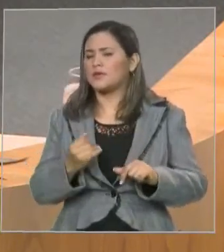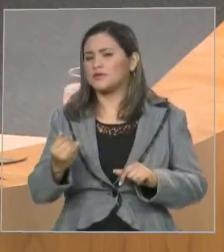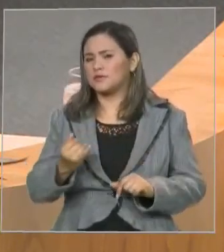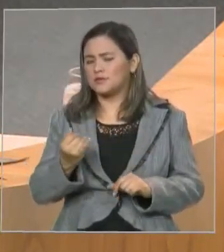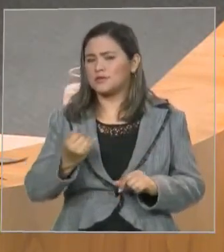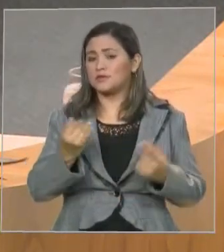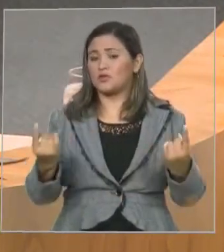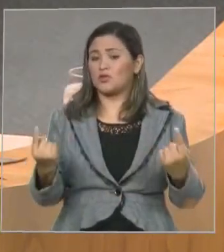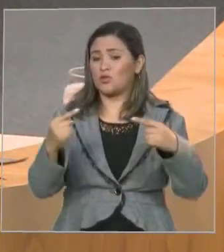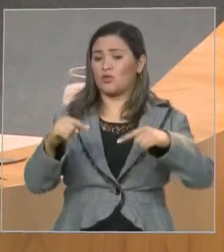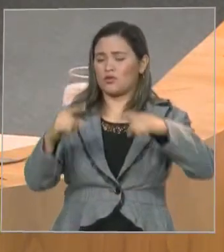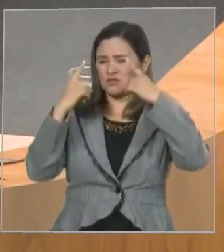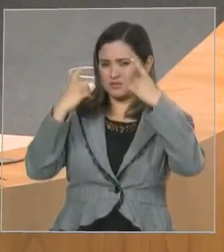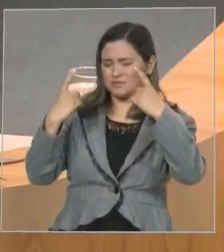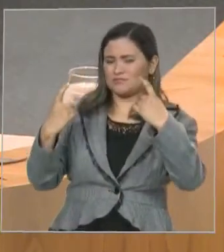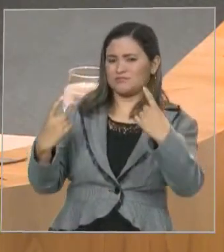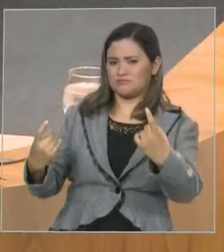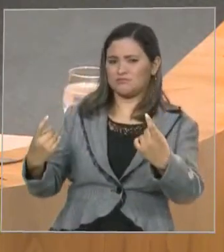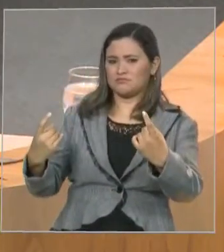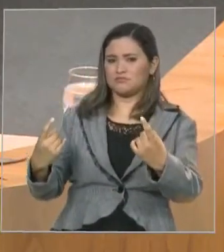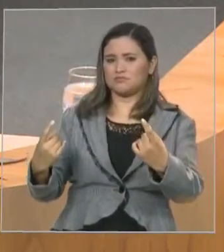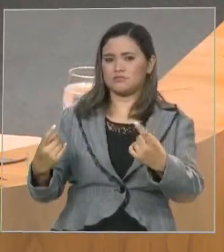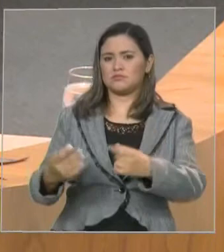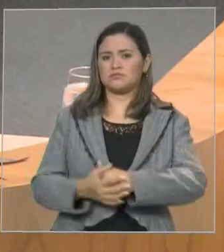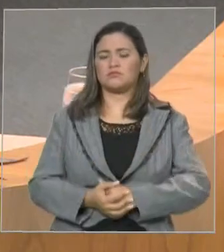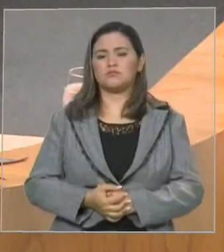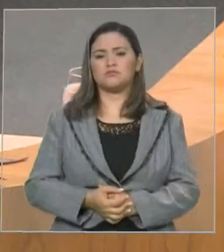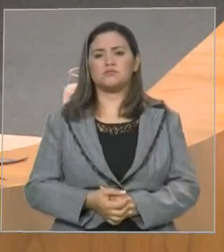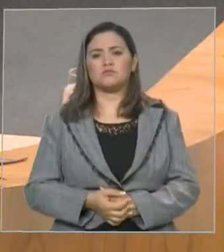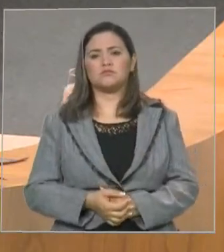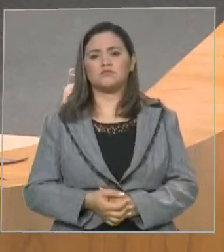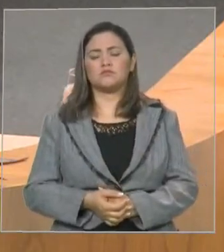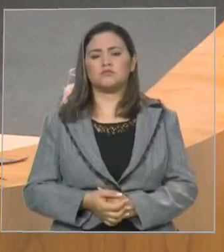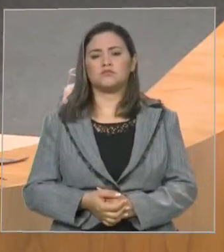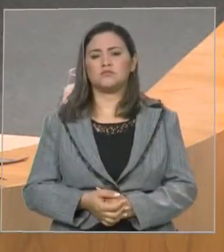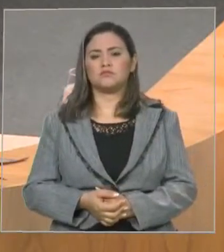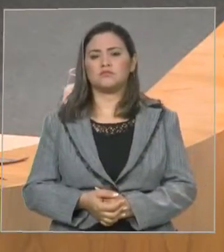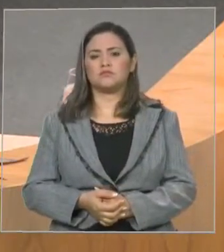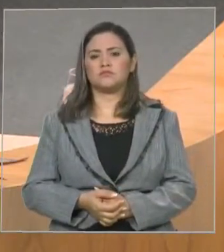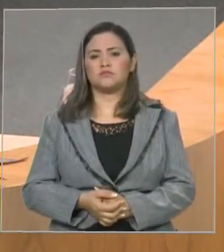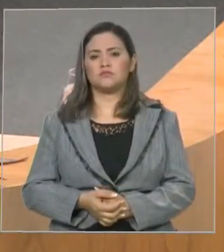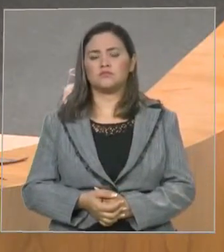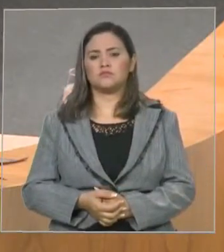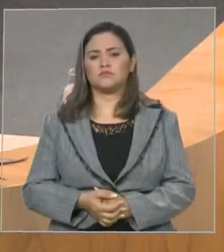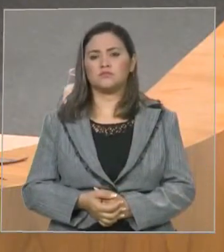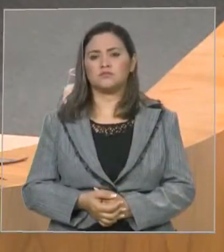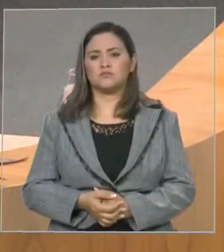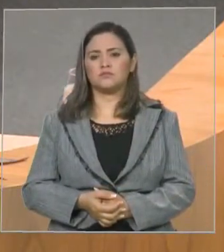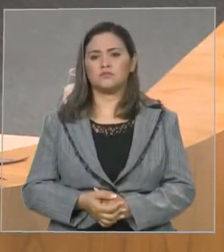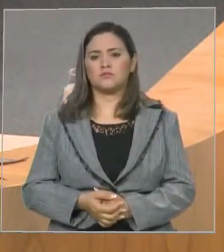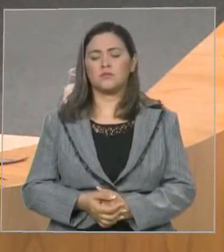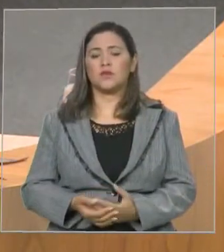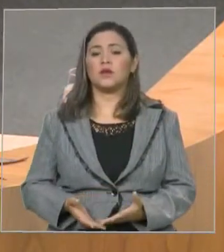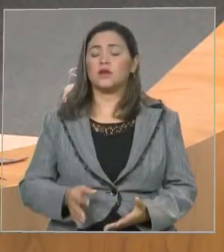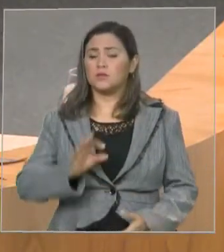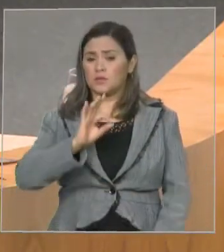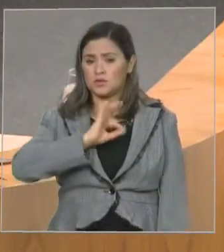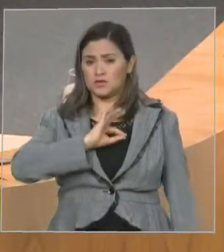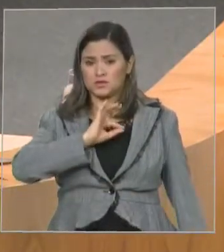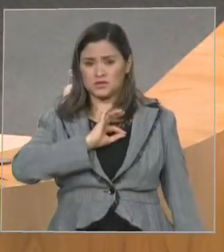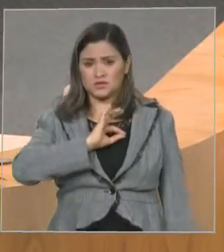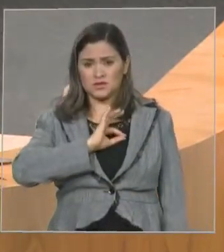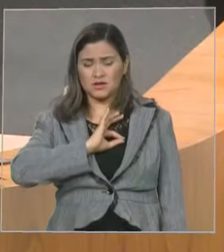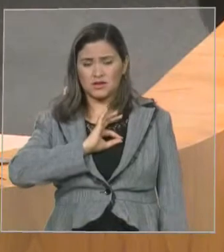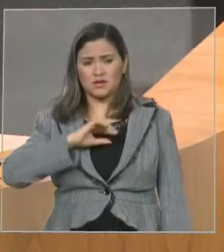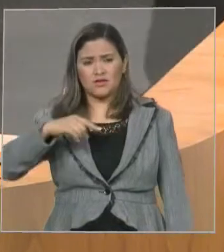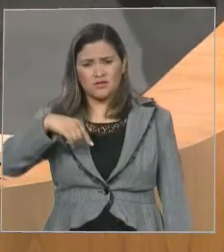a bancos, eles vão doando-se à sociedade, porque eles vão enfrentar aqueles que intentam contra a sociedade, correndo risco de